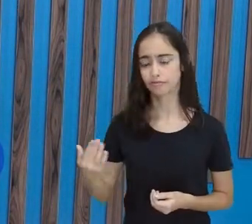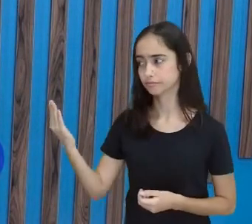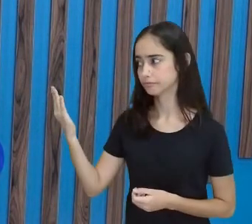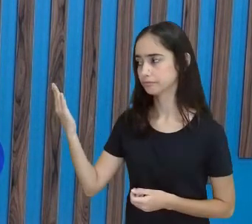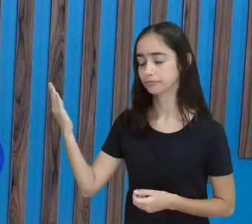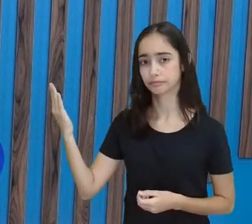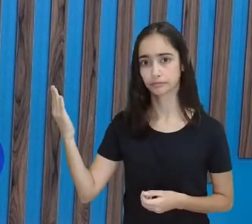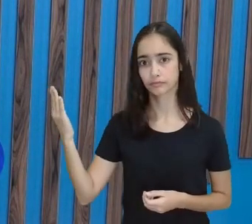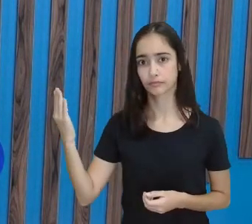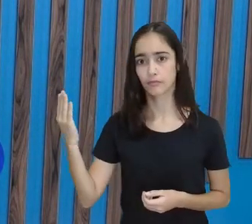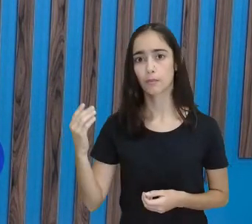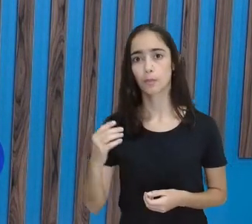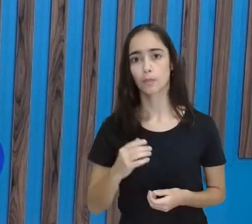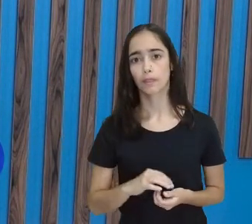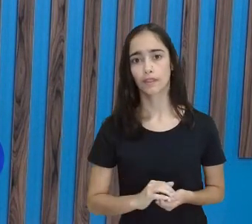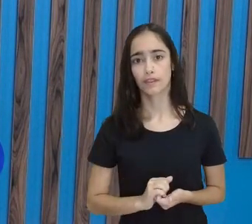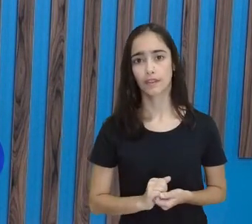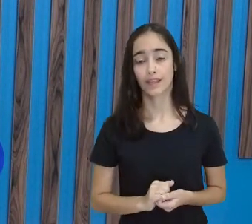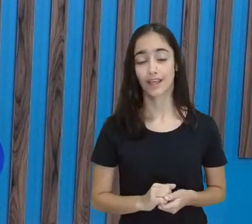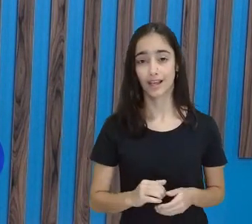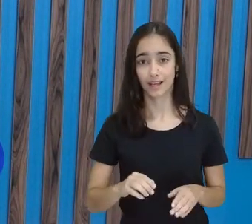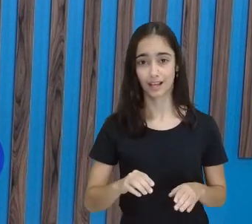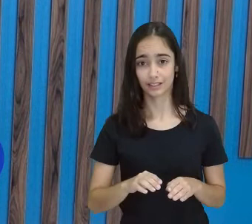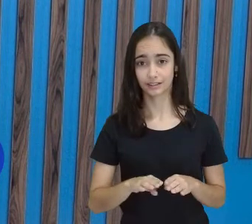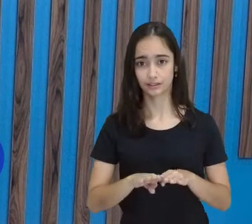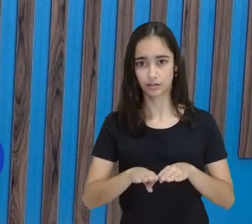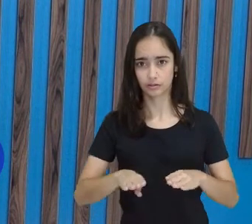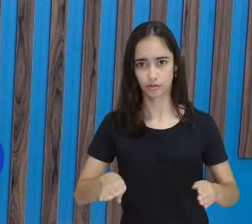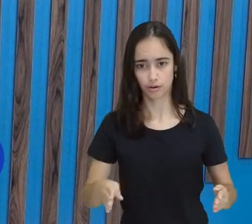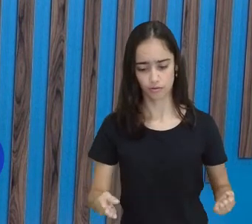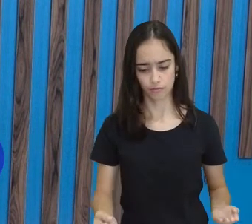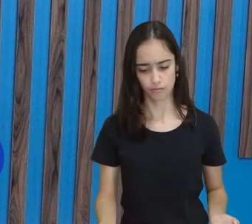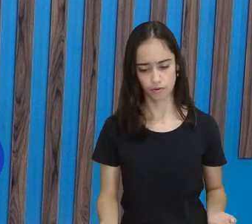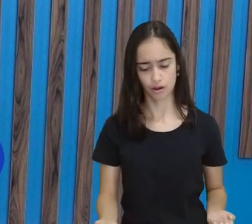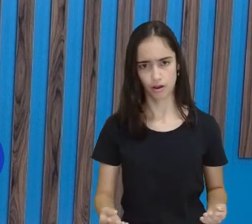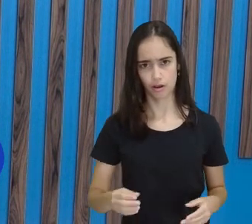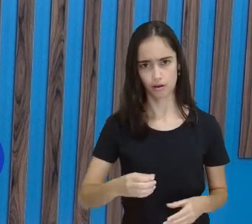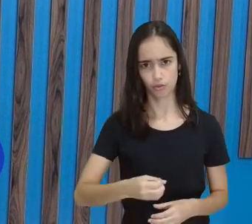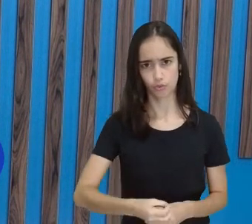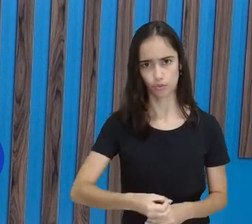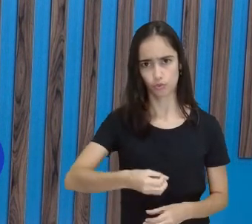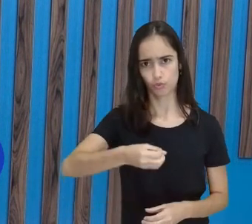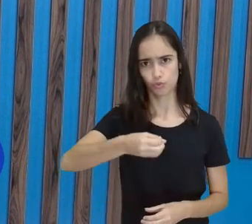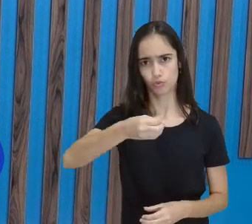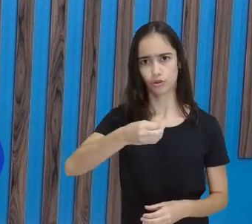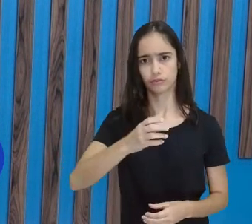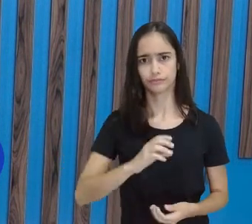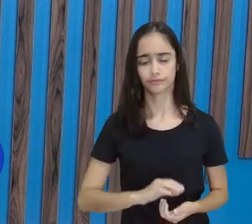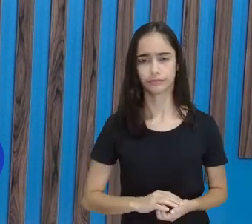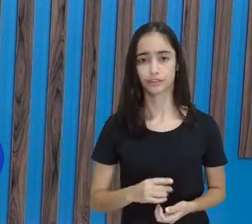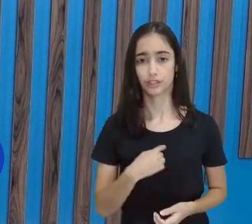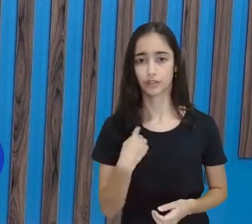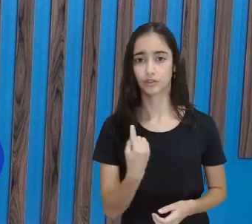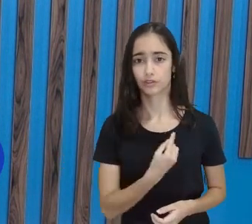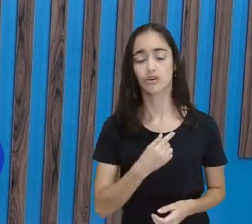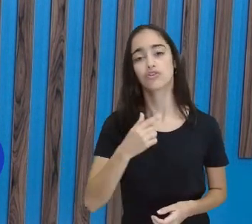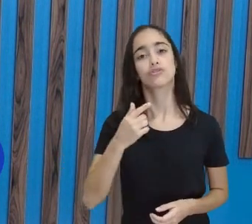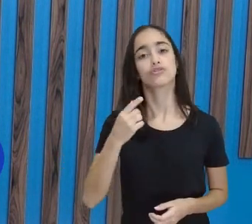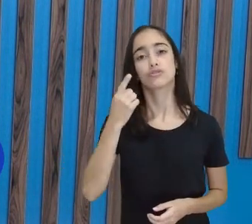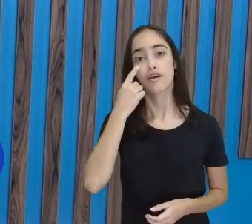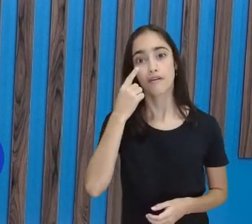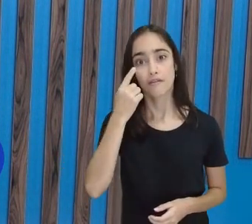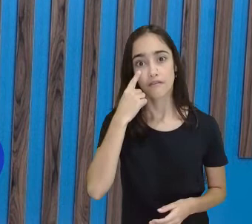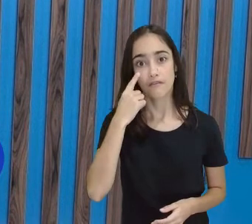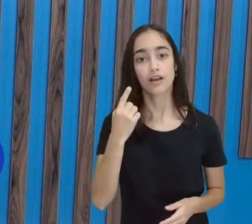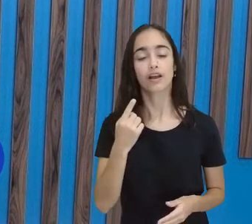Essa balança aqui, ó, muito obrigada aí. Essa balança aqui é a balança que a gente mais vê em consultórios. Temos também